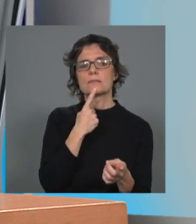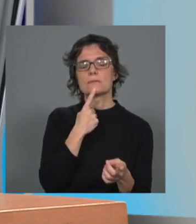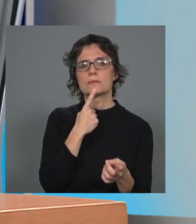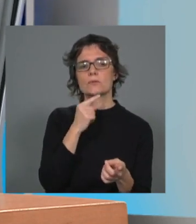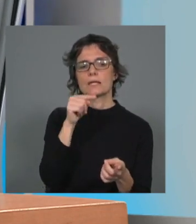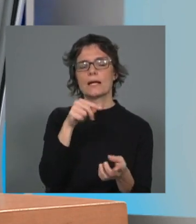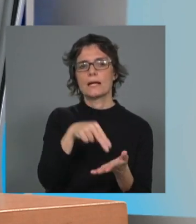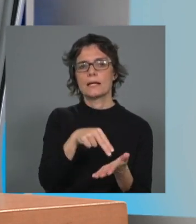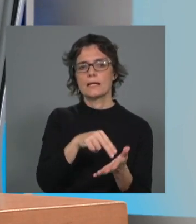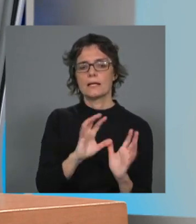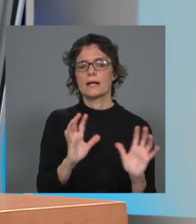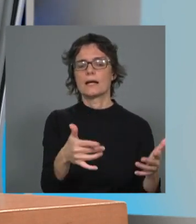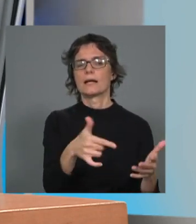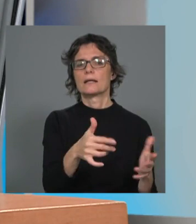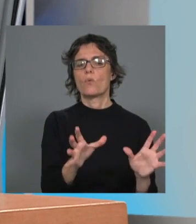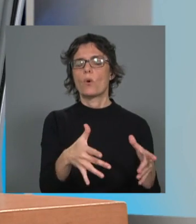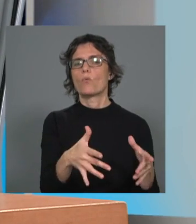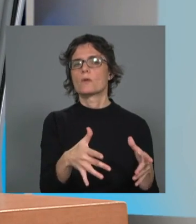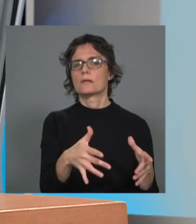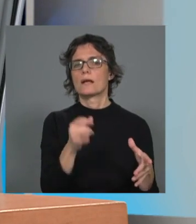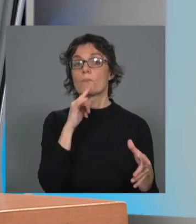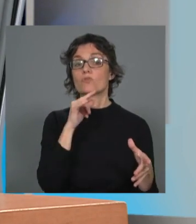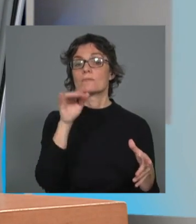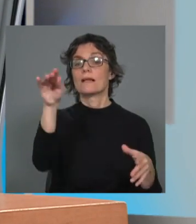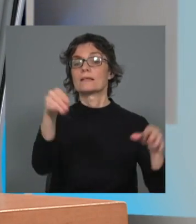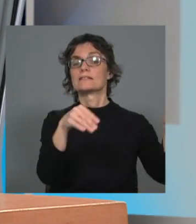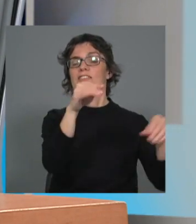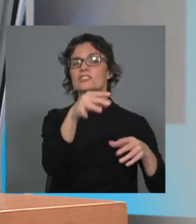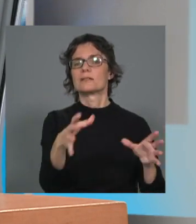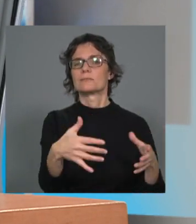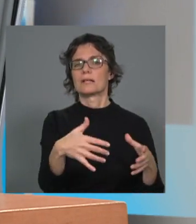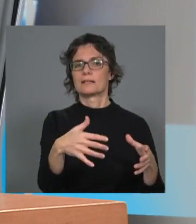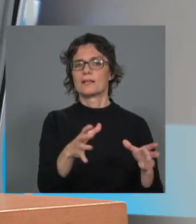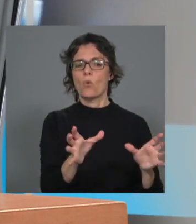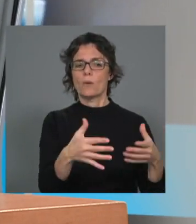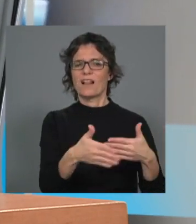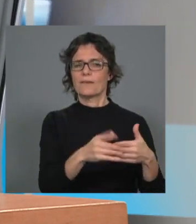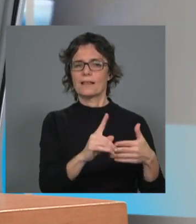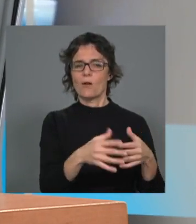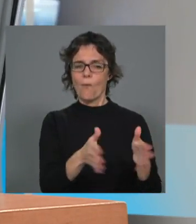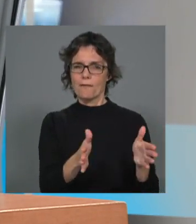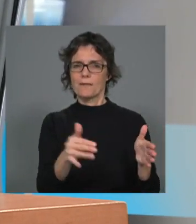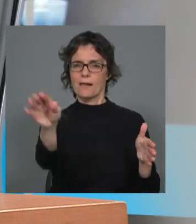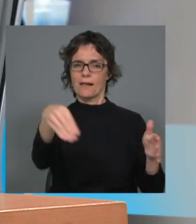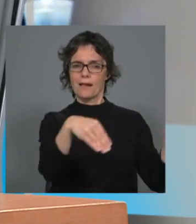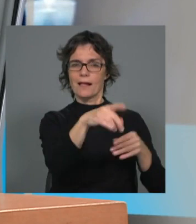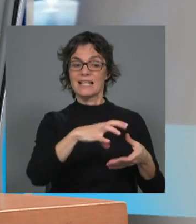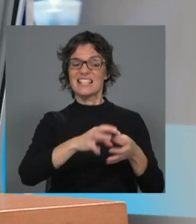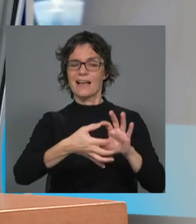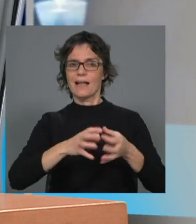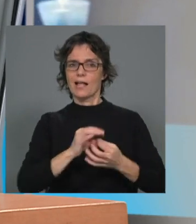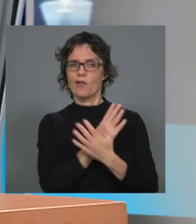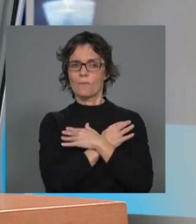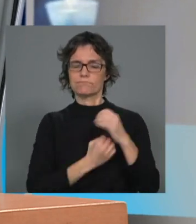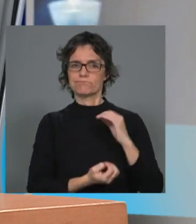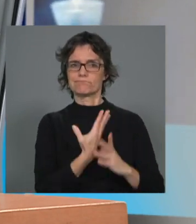comunidade e acolher pessoas fora também da comunidade. Criaram-se elos de amizade,